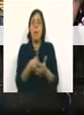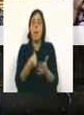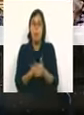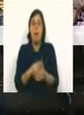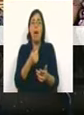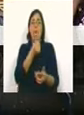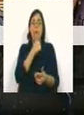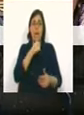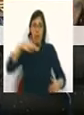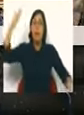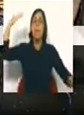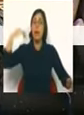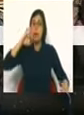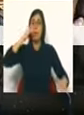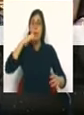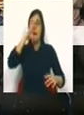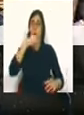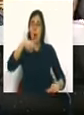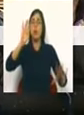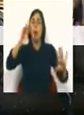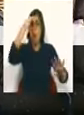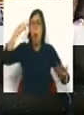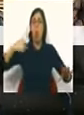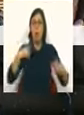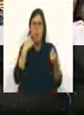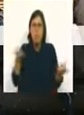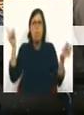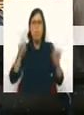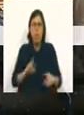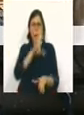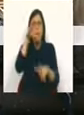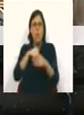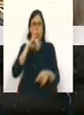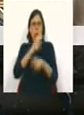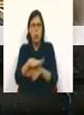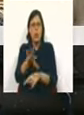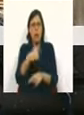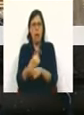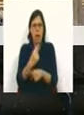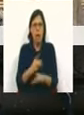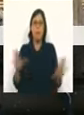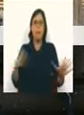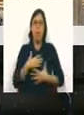os desmandos do passado de um governo socialista. Não nos tornem a meter noutra situação